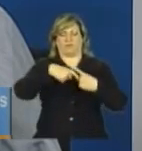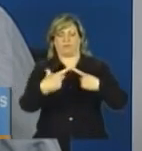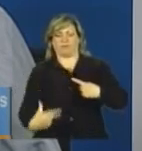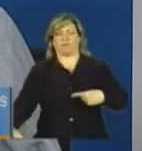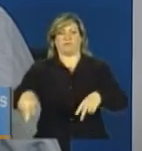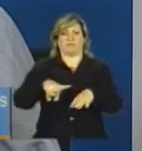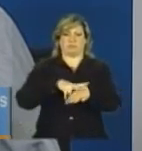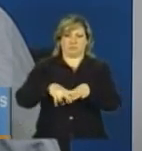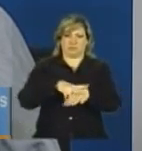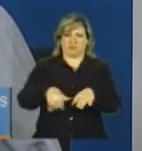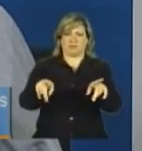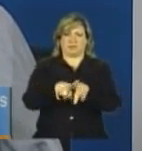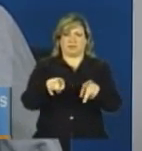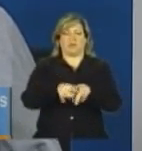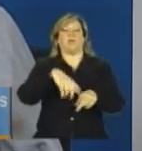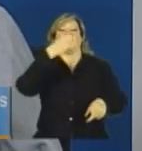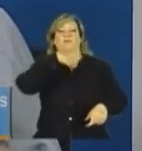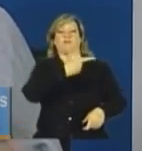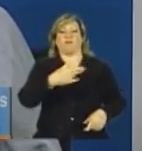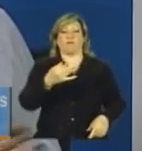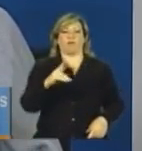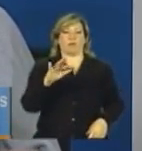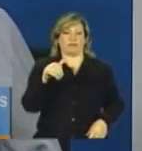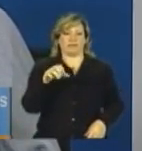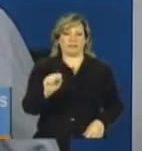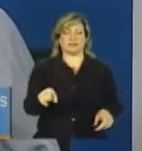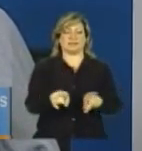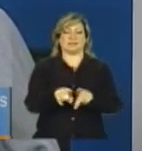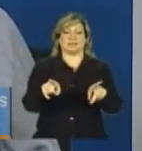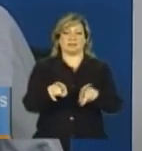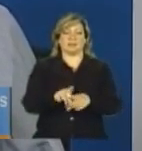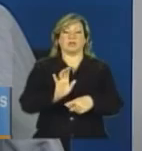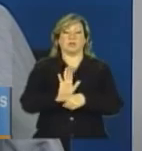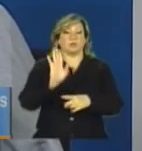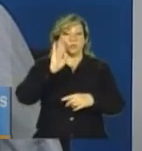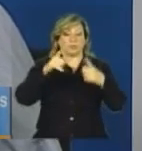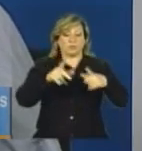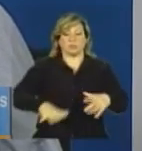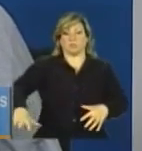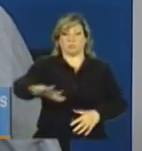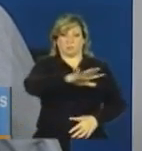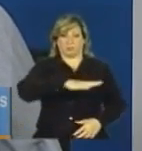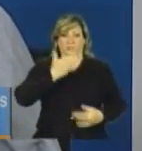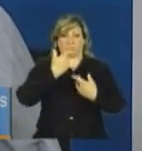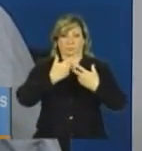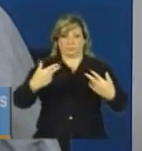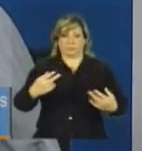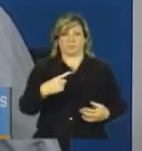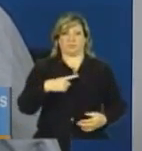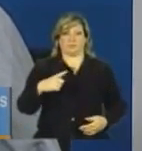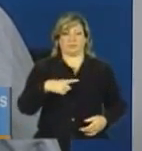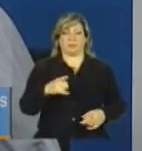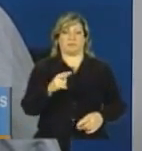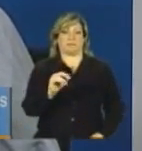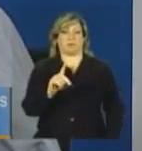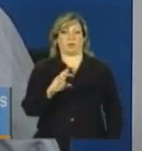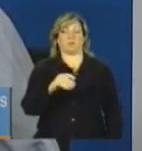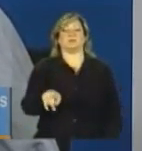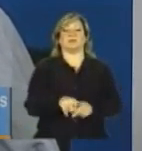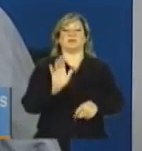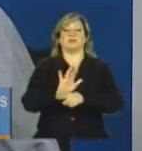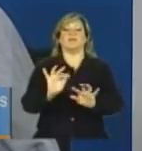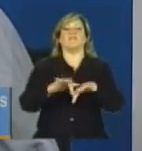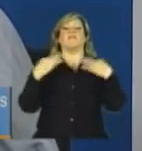bem ampla e diversada de de favorecendo a produção local regional de alimentos, com a destinação a famílias em